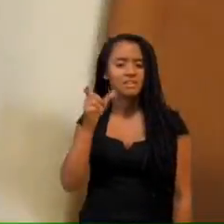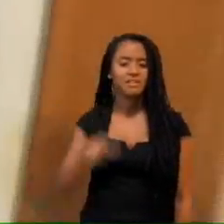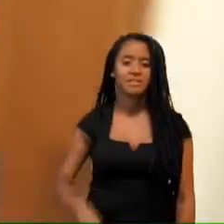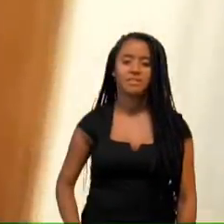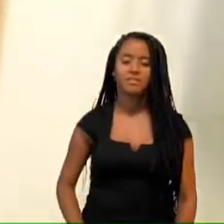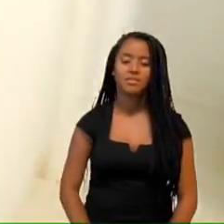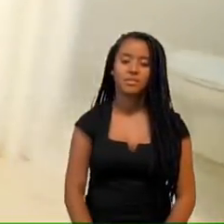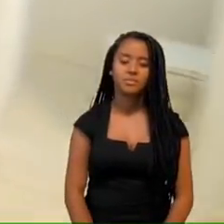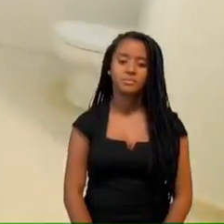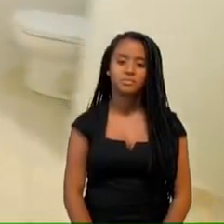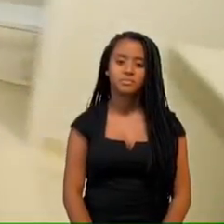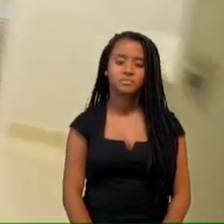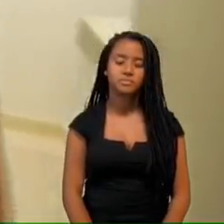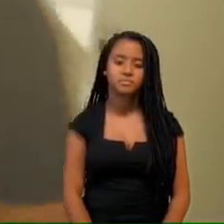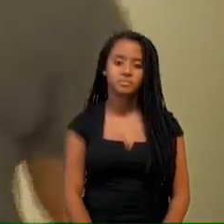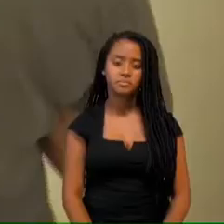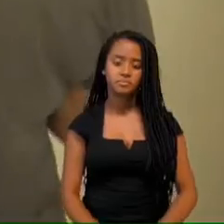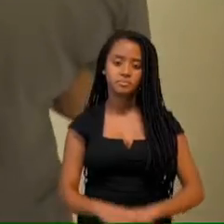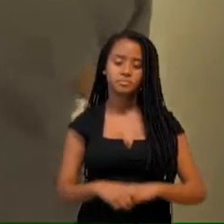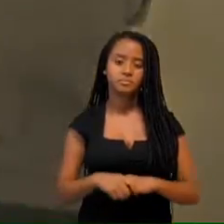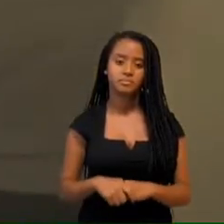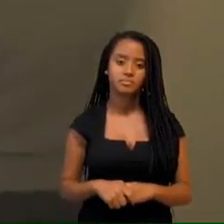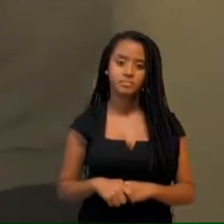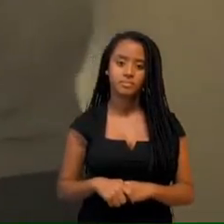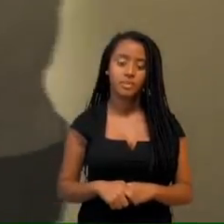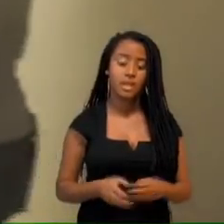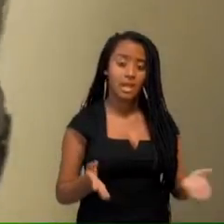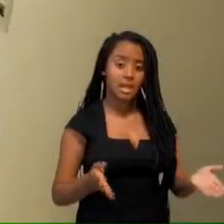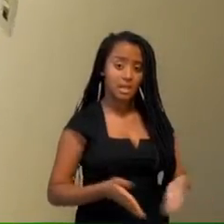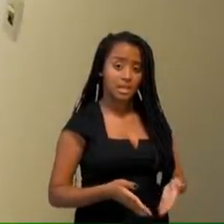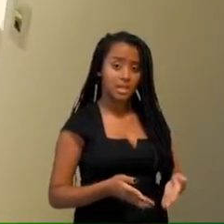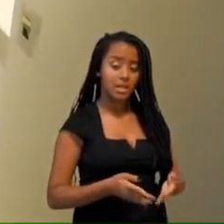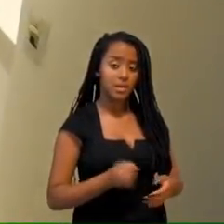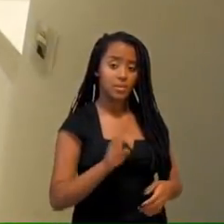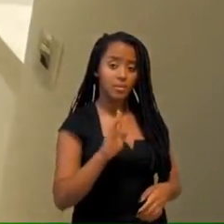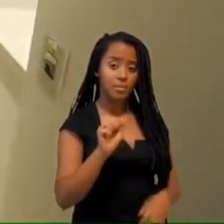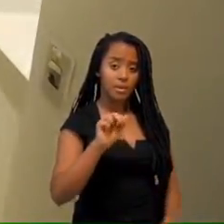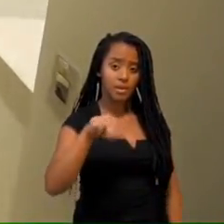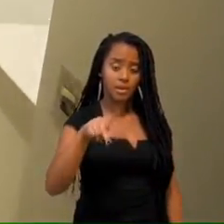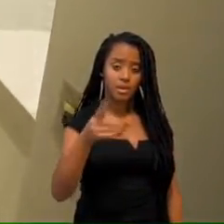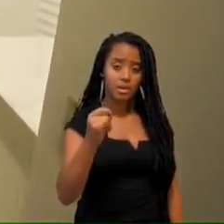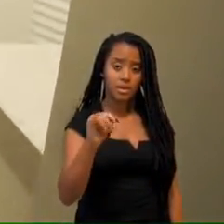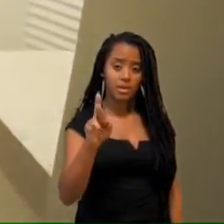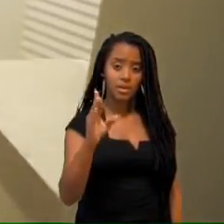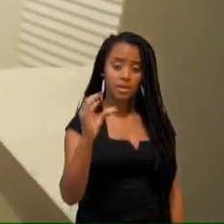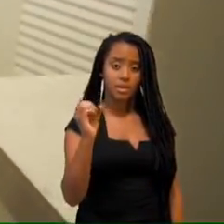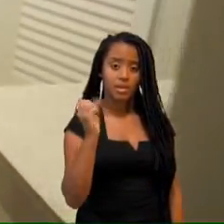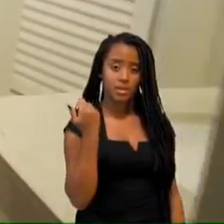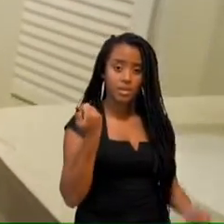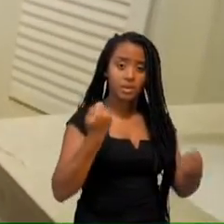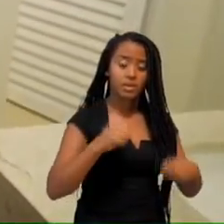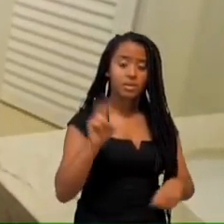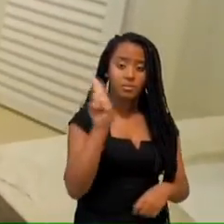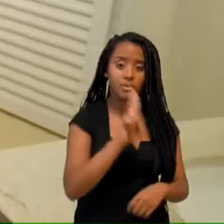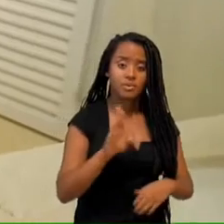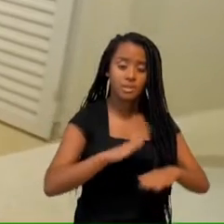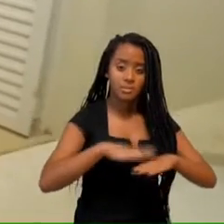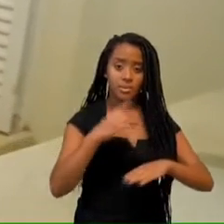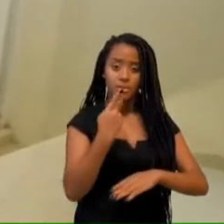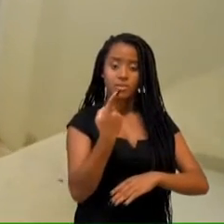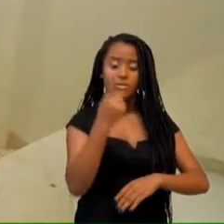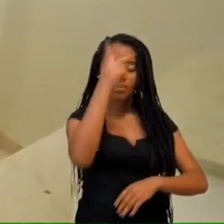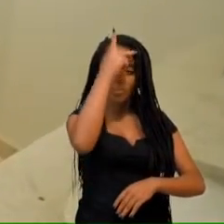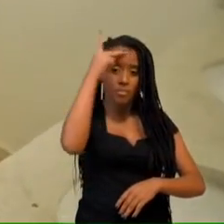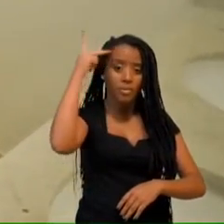ah é por aqui né certo aqui o banheiro é projetado pra gente usar mais de uma pessoa né por